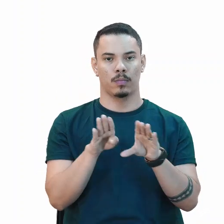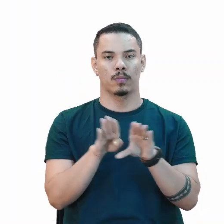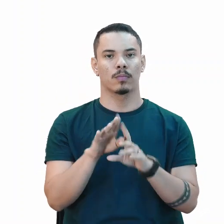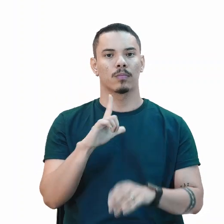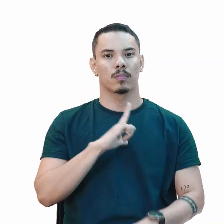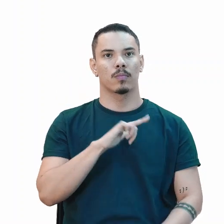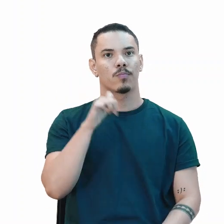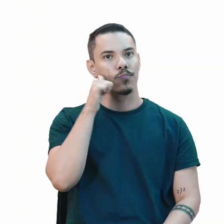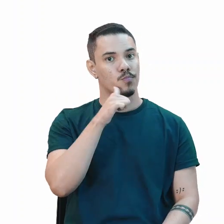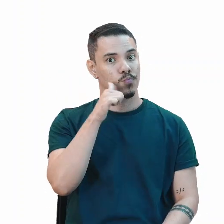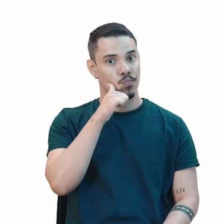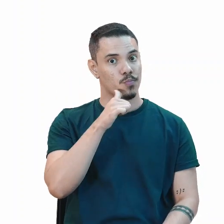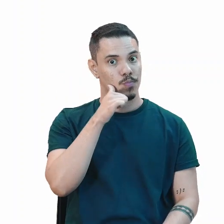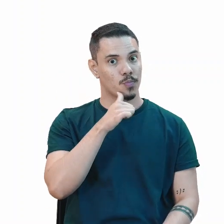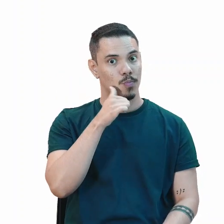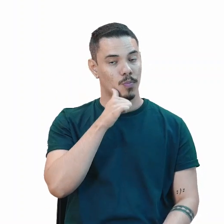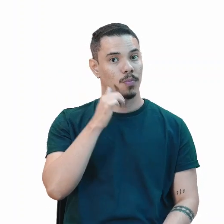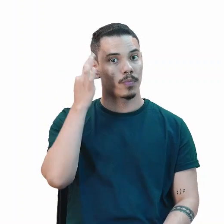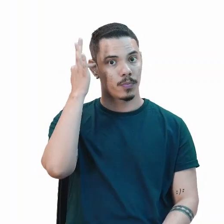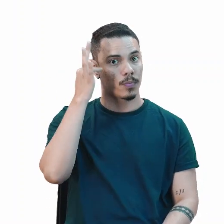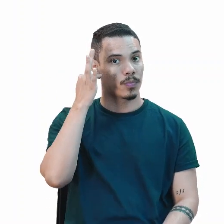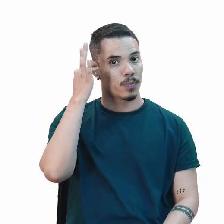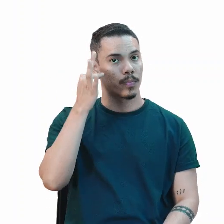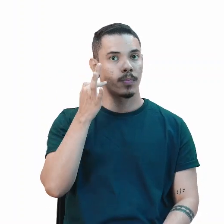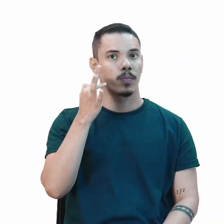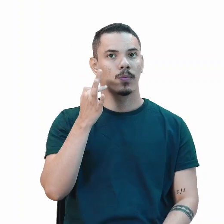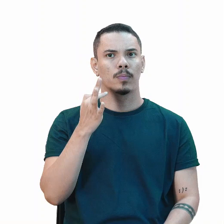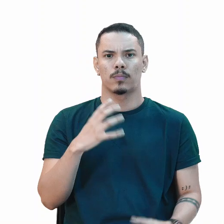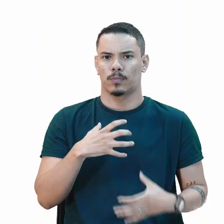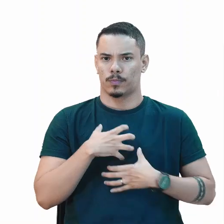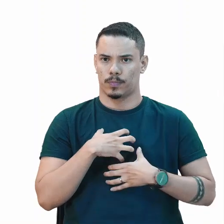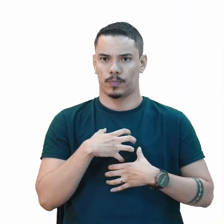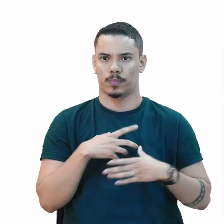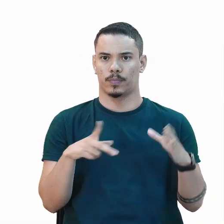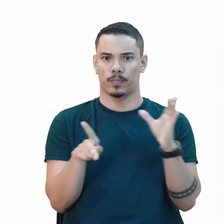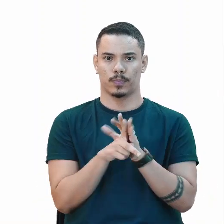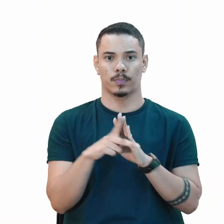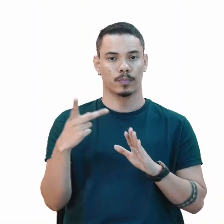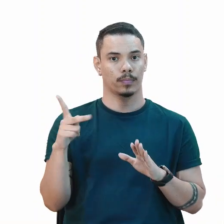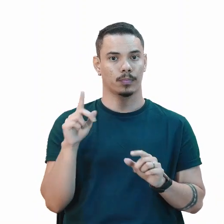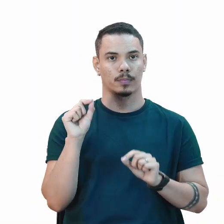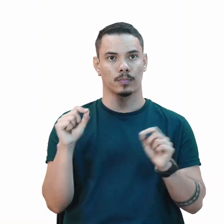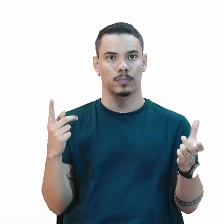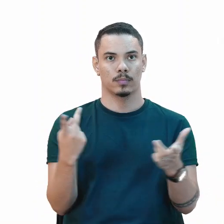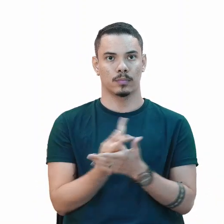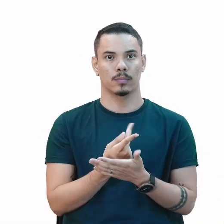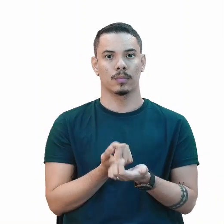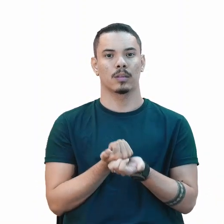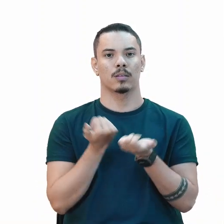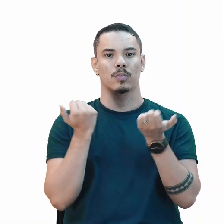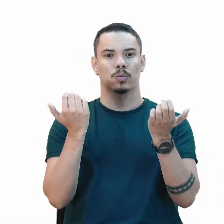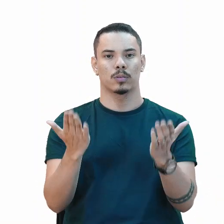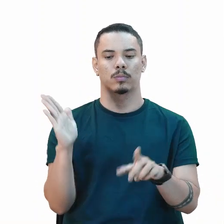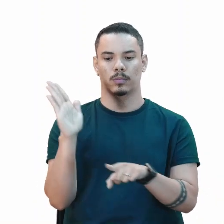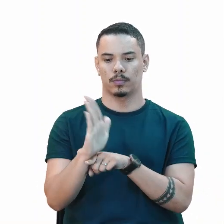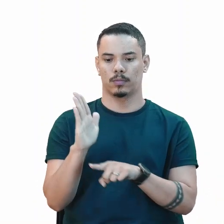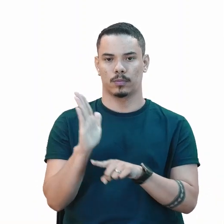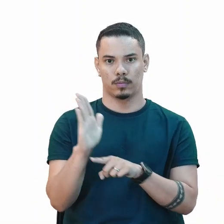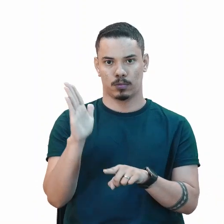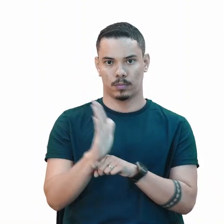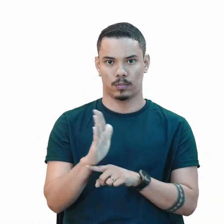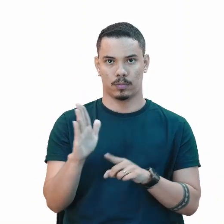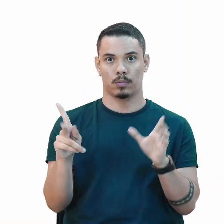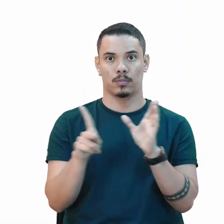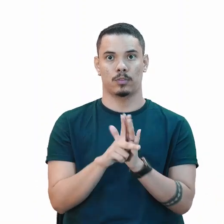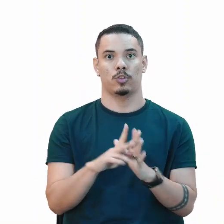mulheres filósofas que, de alguma maneira, deixaram suas contribuições vindas da